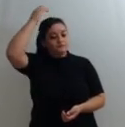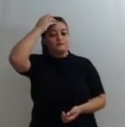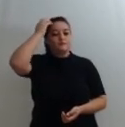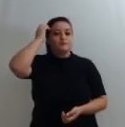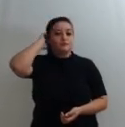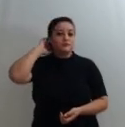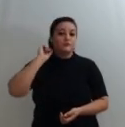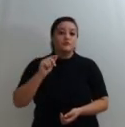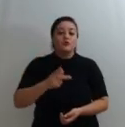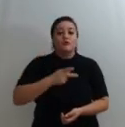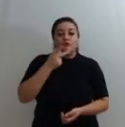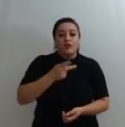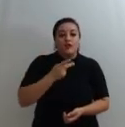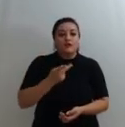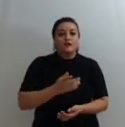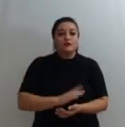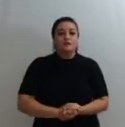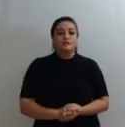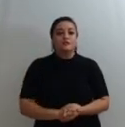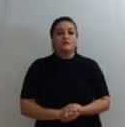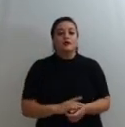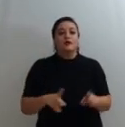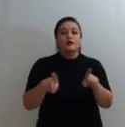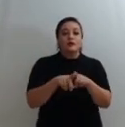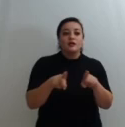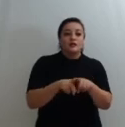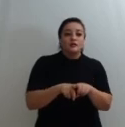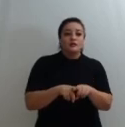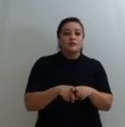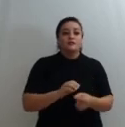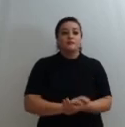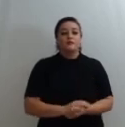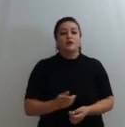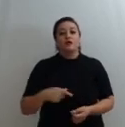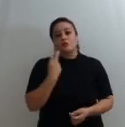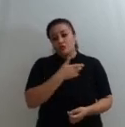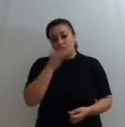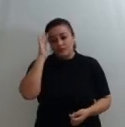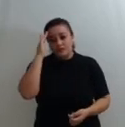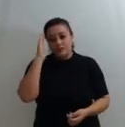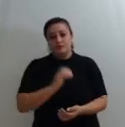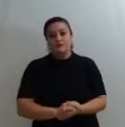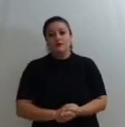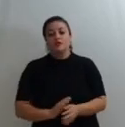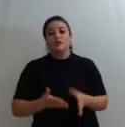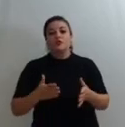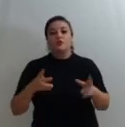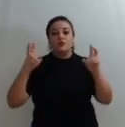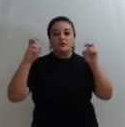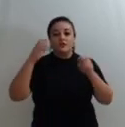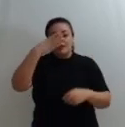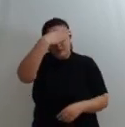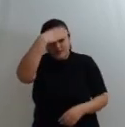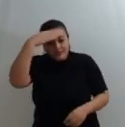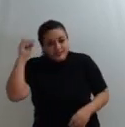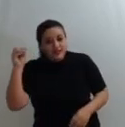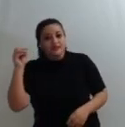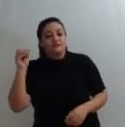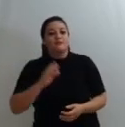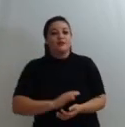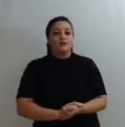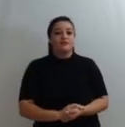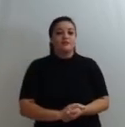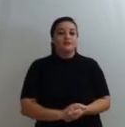é? Também da adoção do nosso entendimento quanto à teoria do esquecimento para registro.